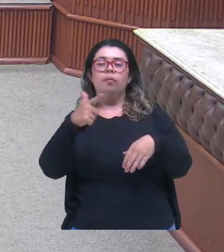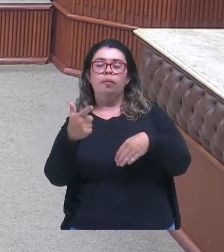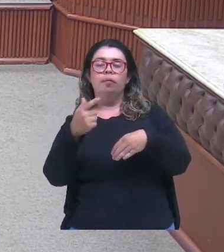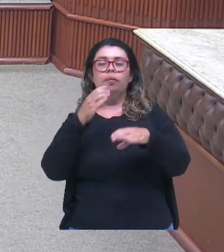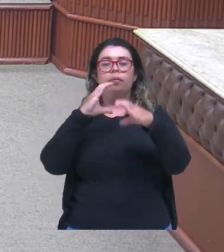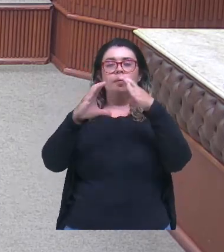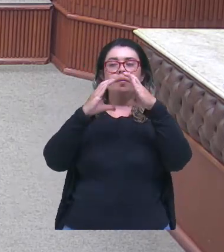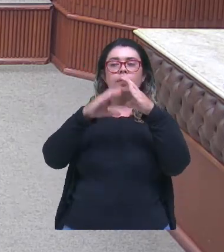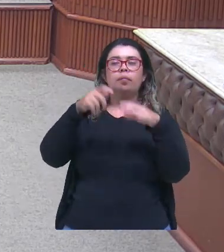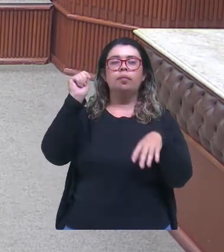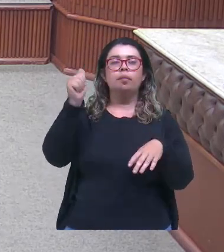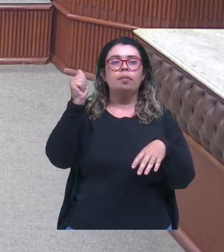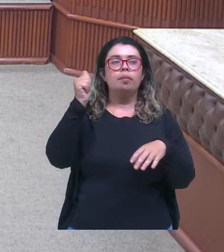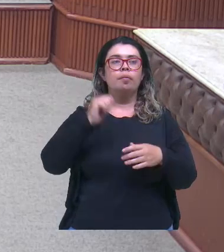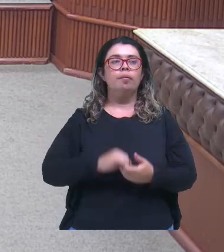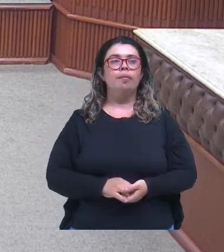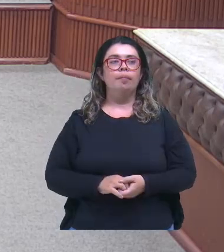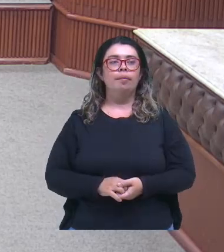de Assis.